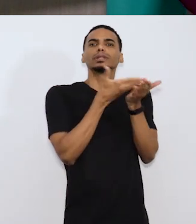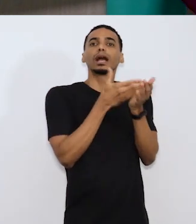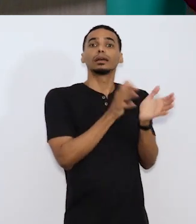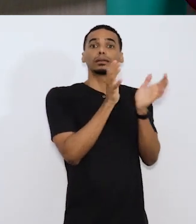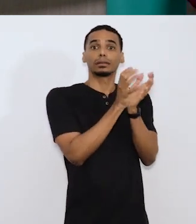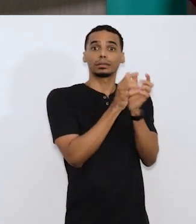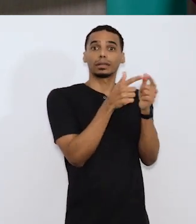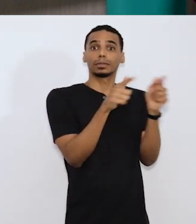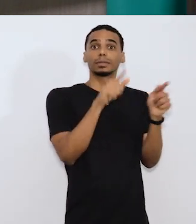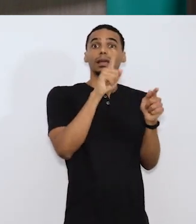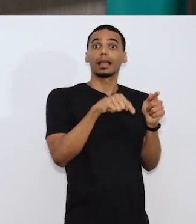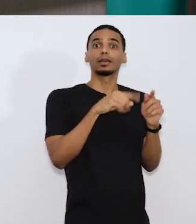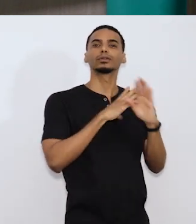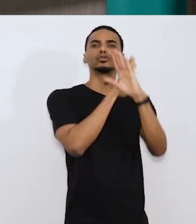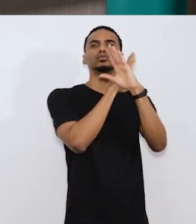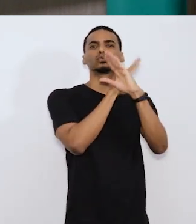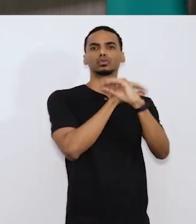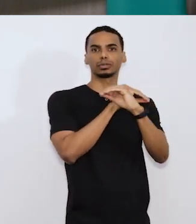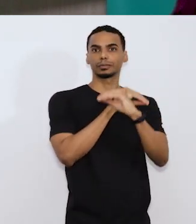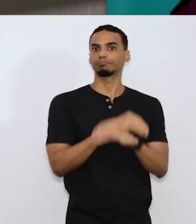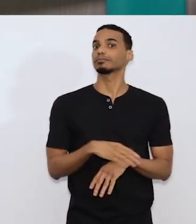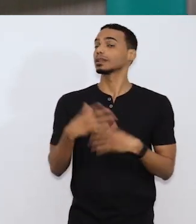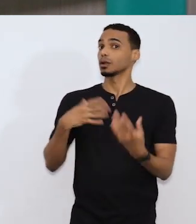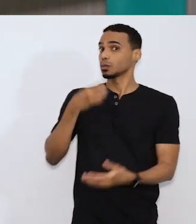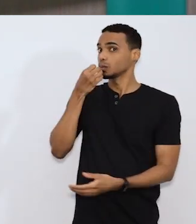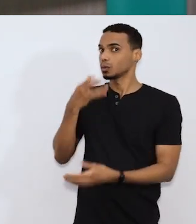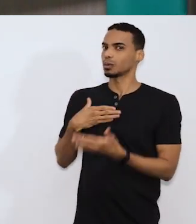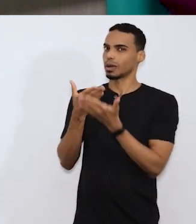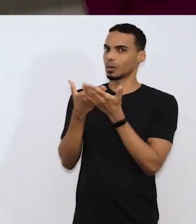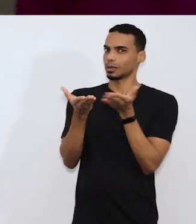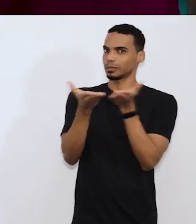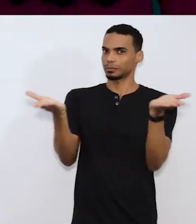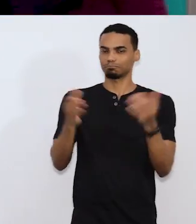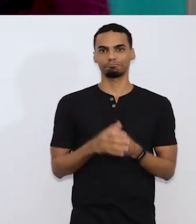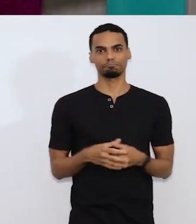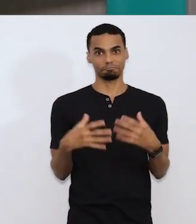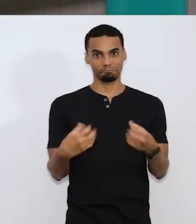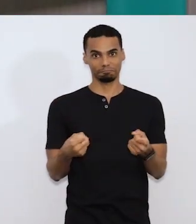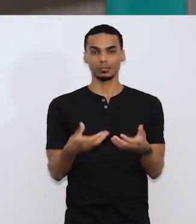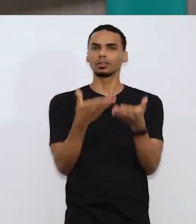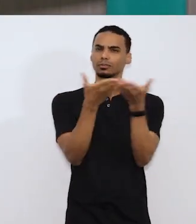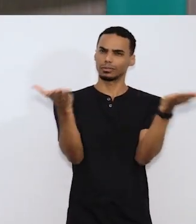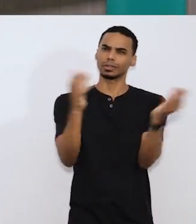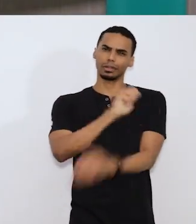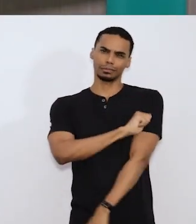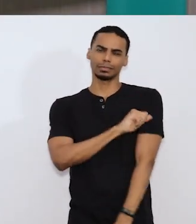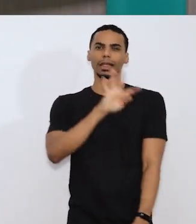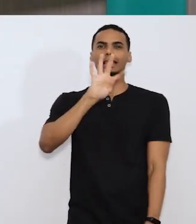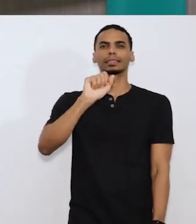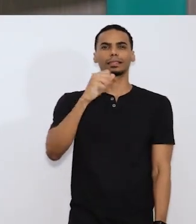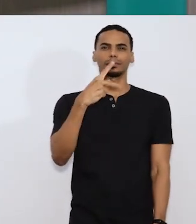classes gramaticais, que é a classe das conjunções. Então, boa aula para vocês. Vamos lá. Os meus alunos da TAP 3 já